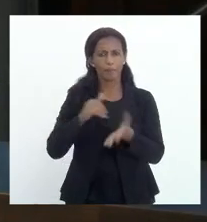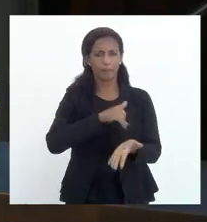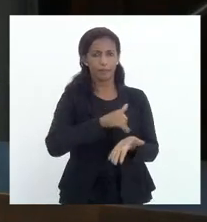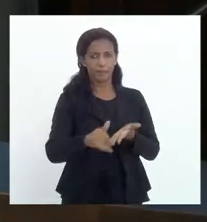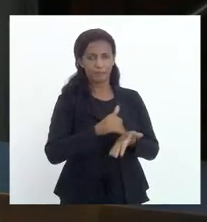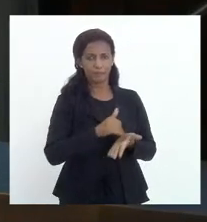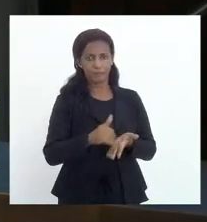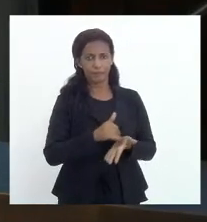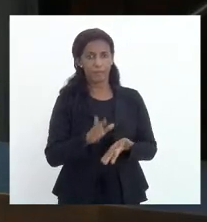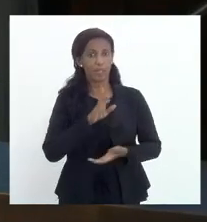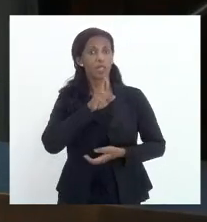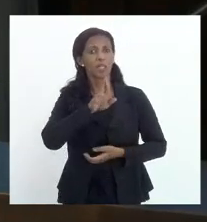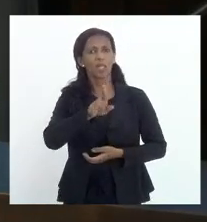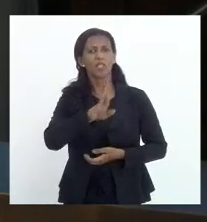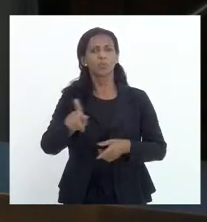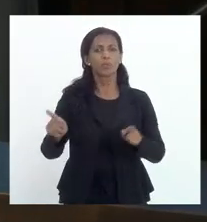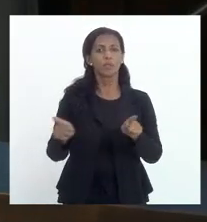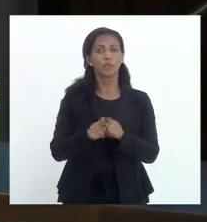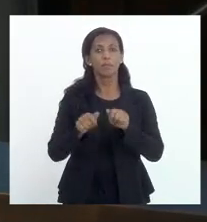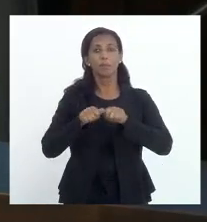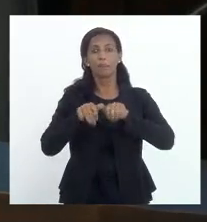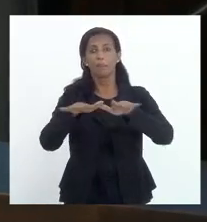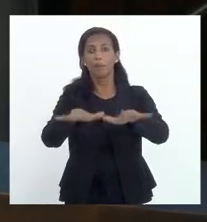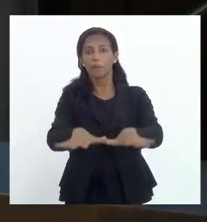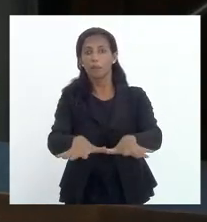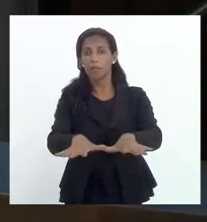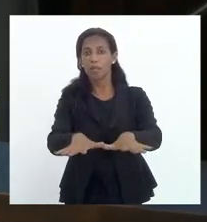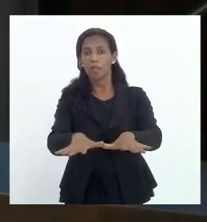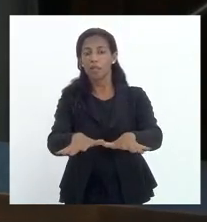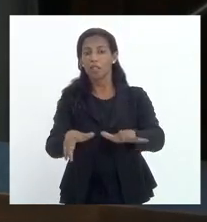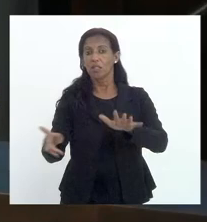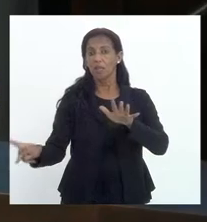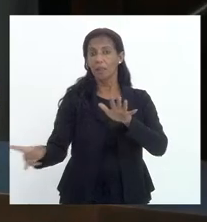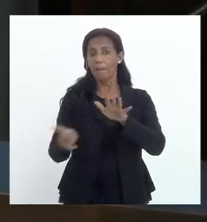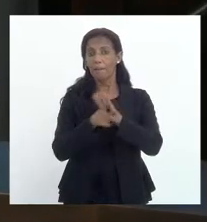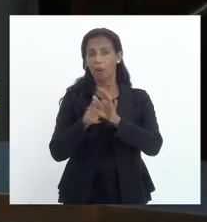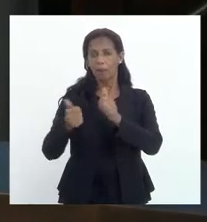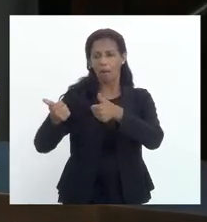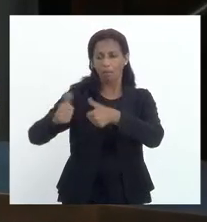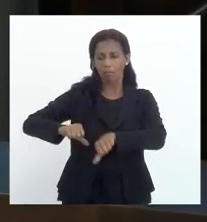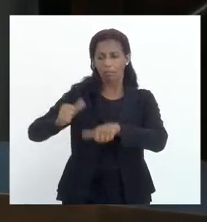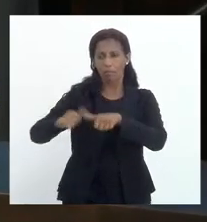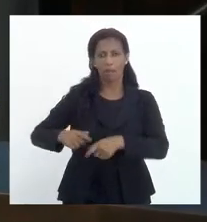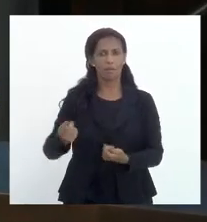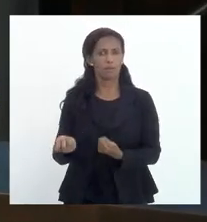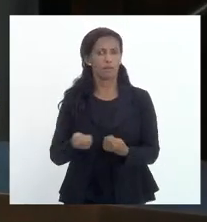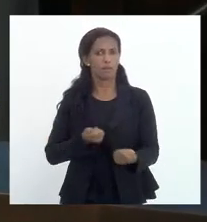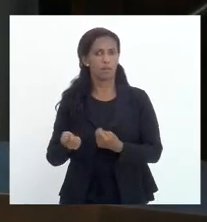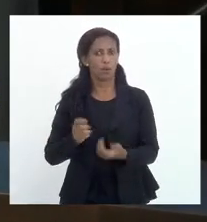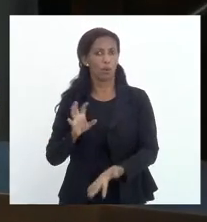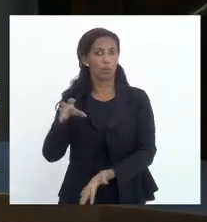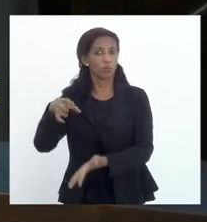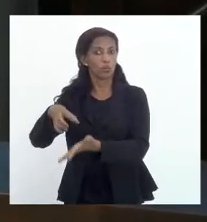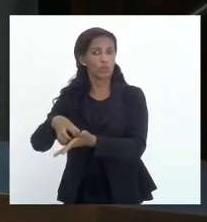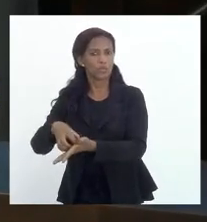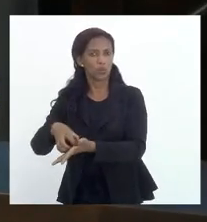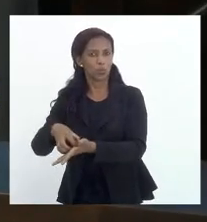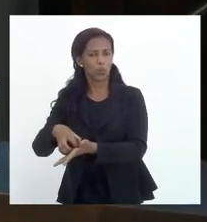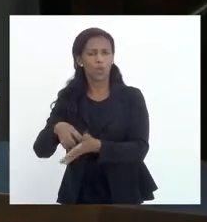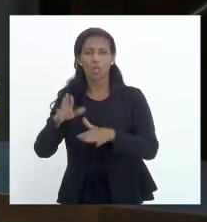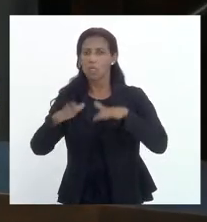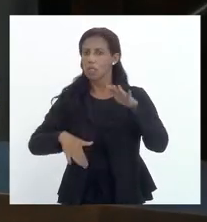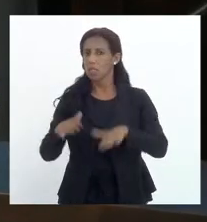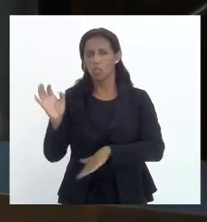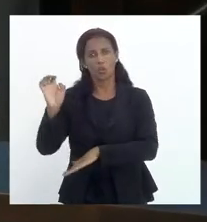secretaria, e respondendo também à questão da pandemia, isso está refletido na própria análise econômica do setor, seja no Estado, seja